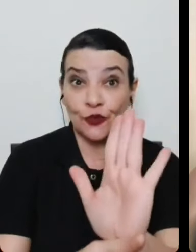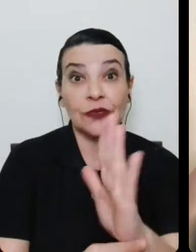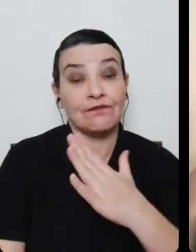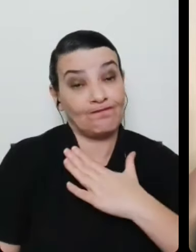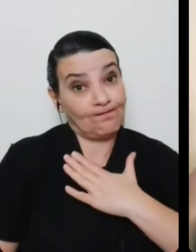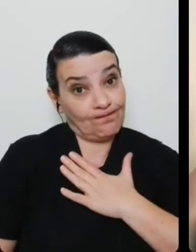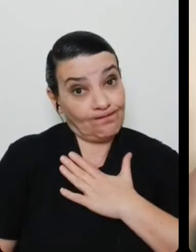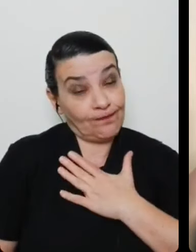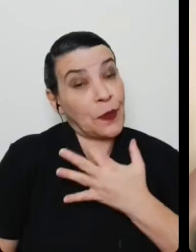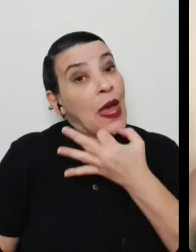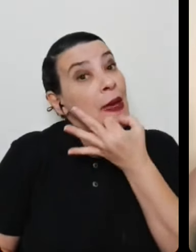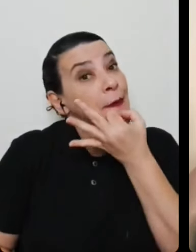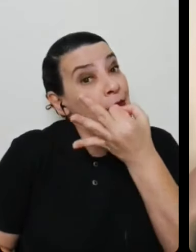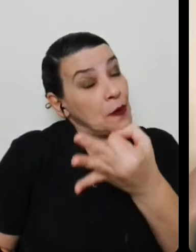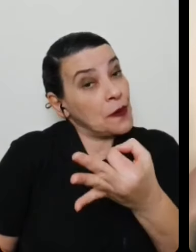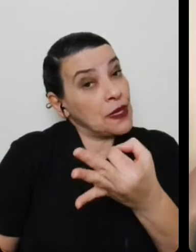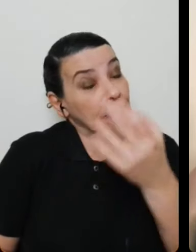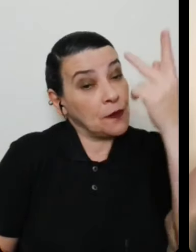que